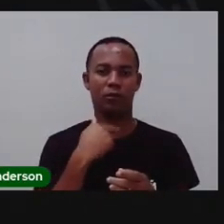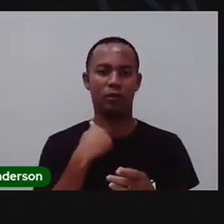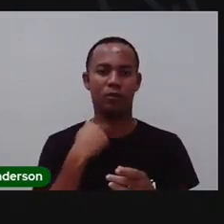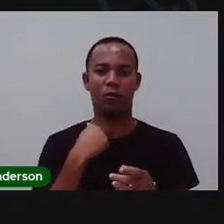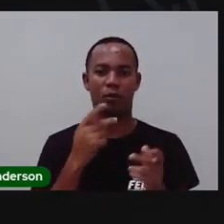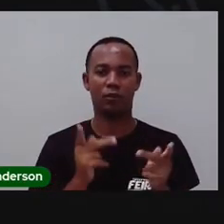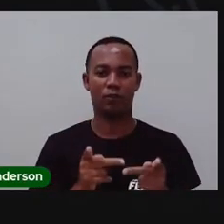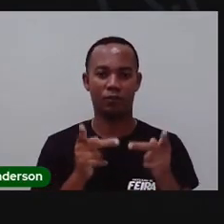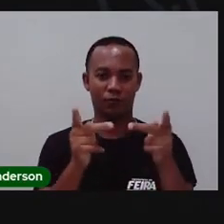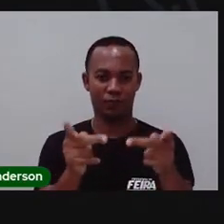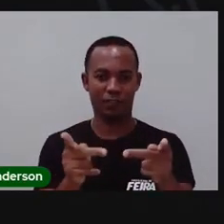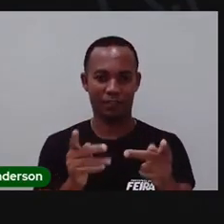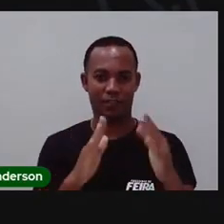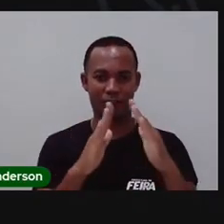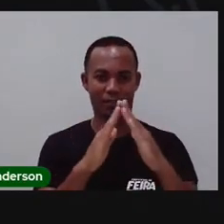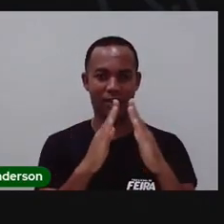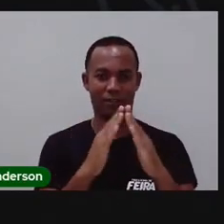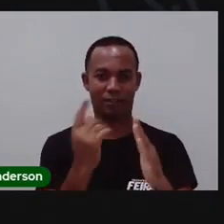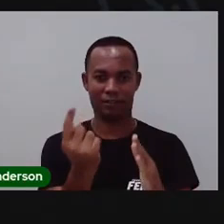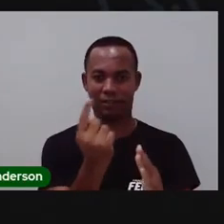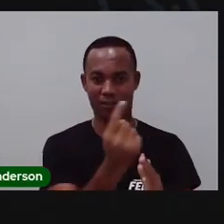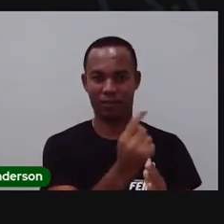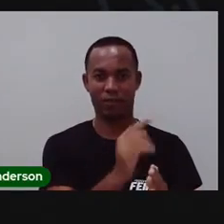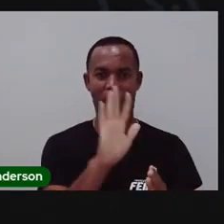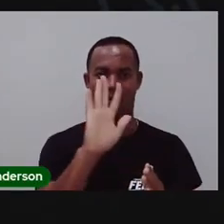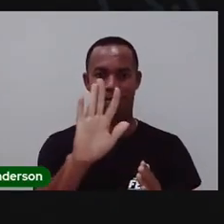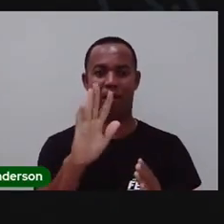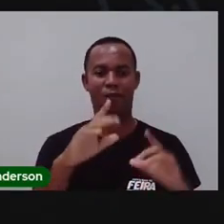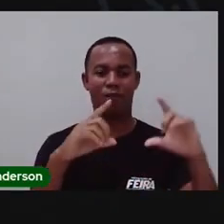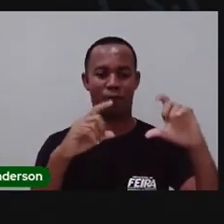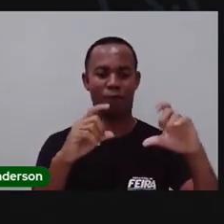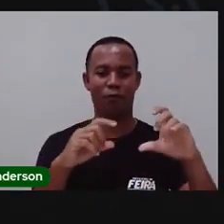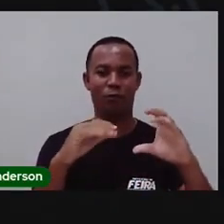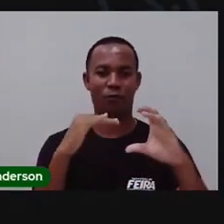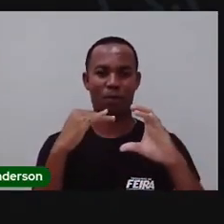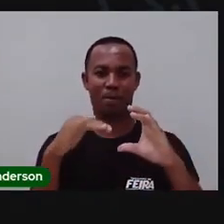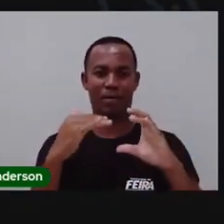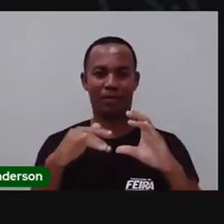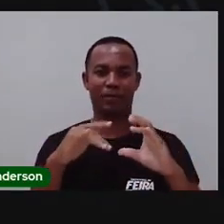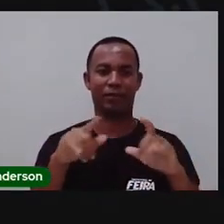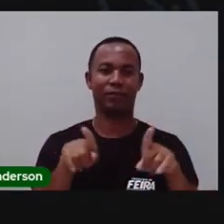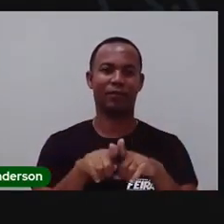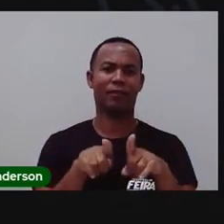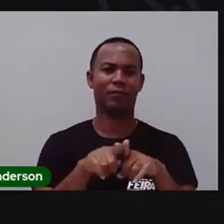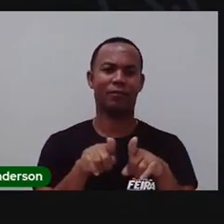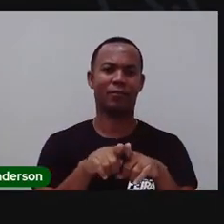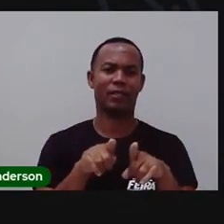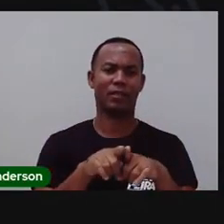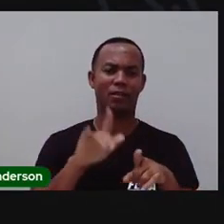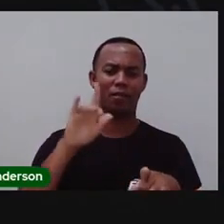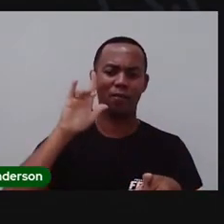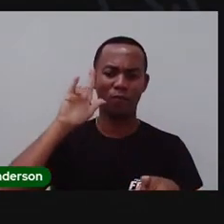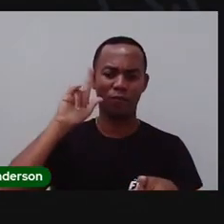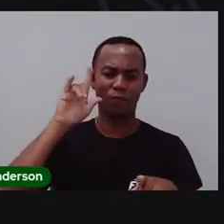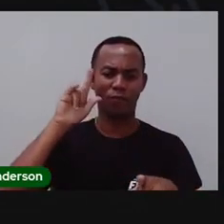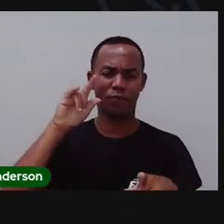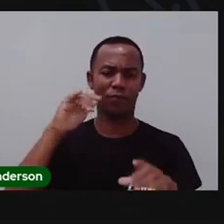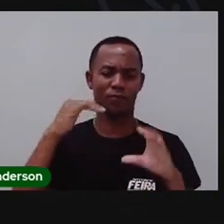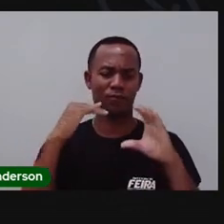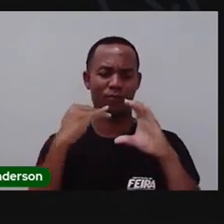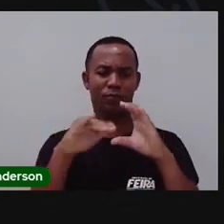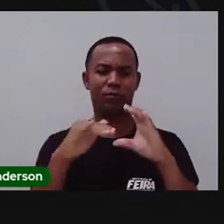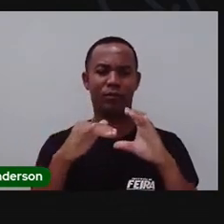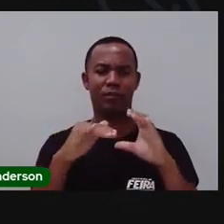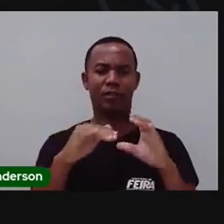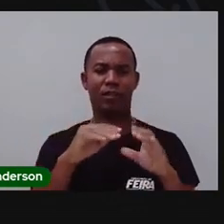virtude do momento que a gente está vivendo. Mandem fotos, marquem a SEDU, digam, ó, lá o final, terceiro